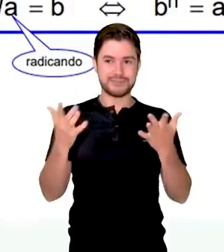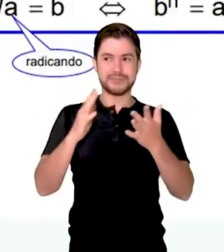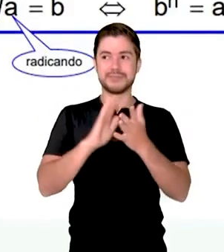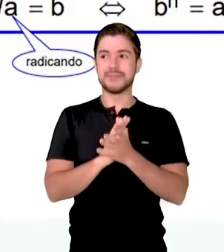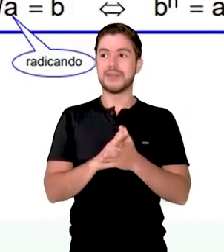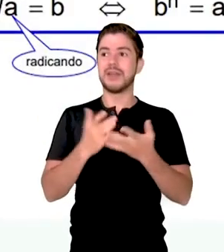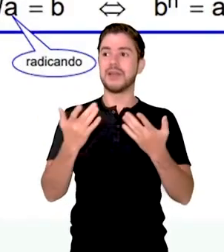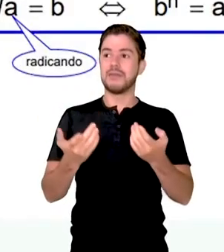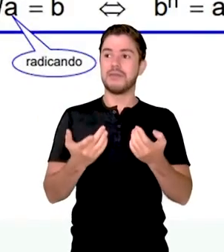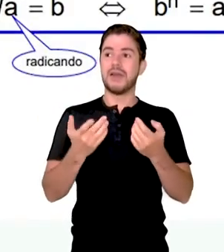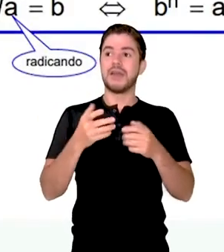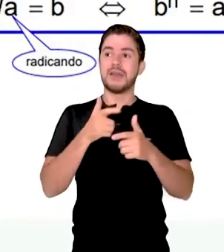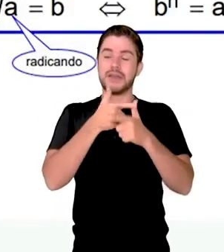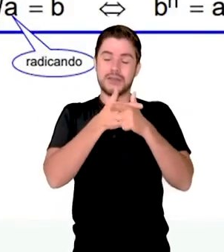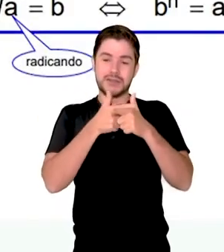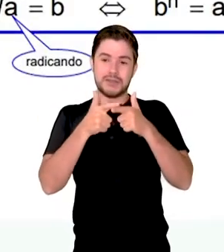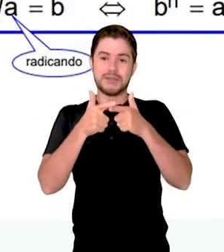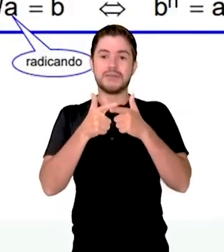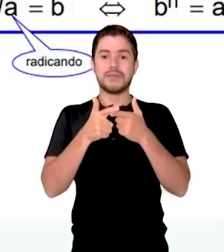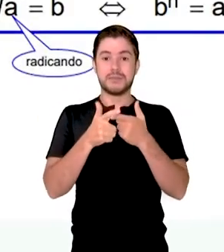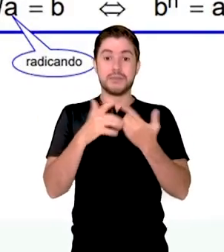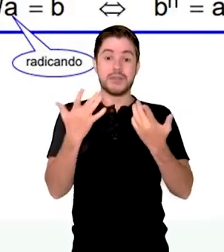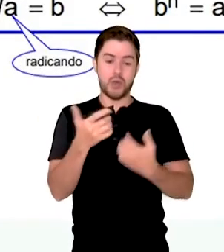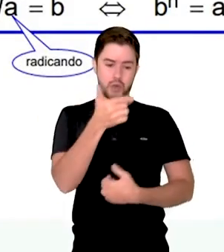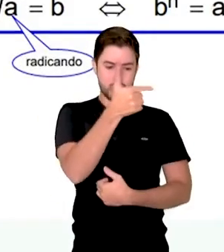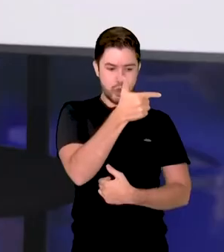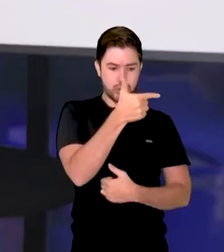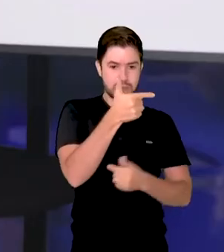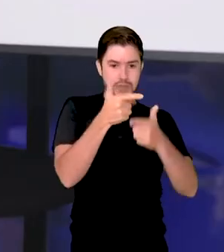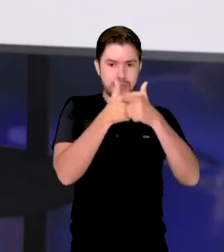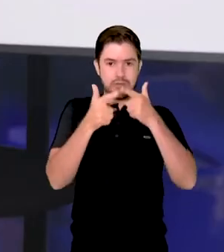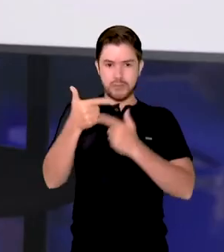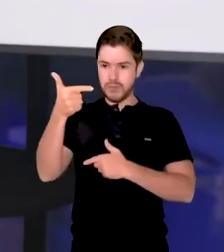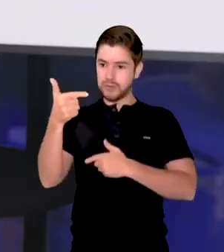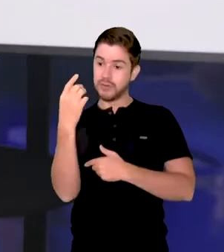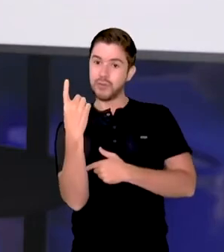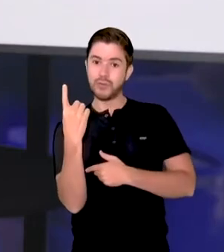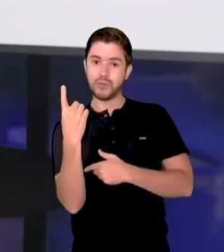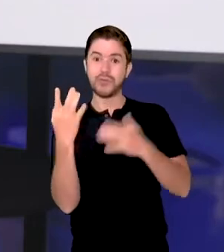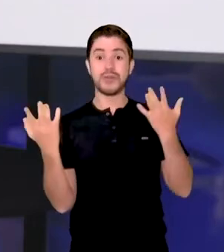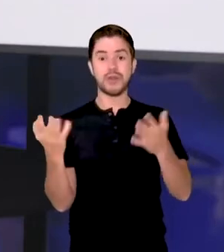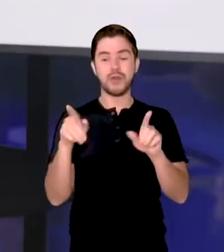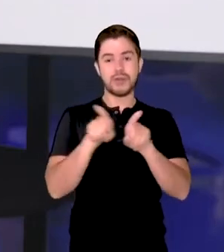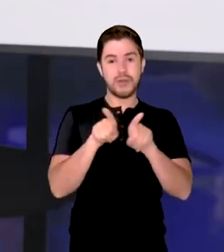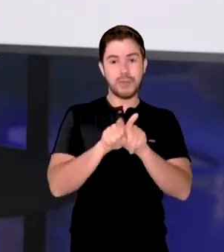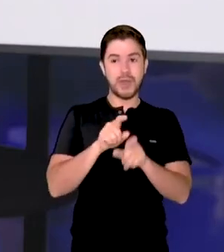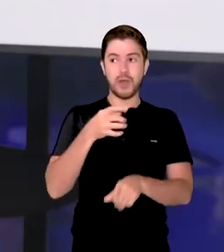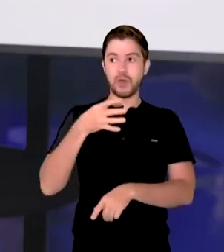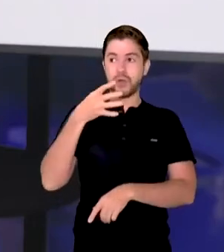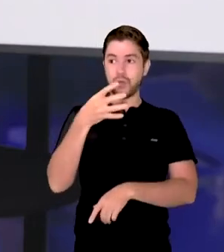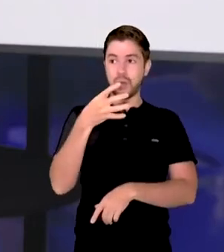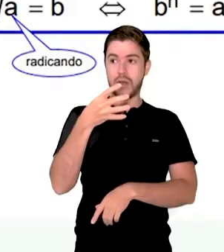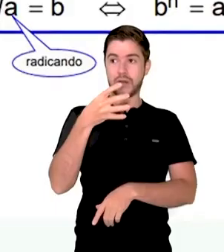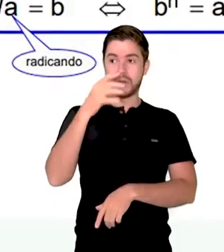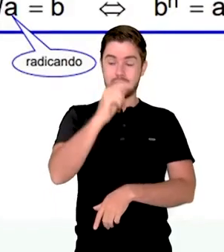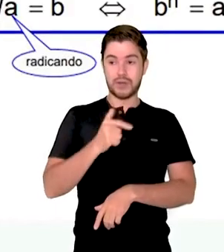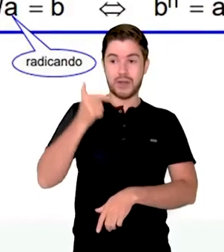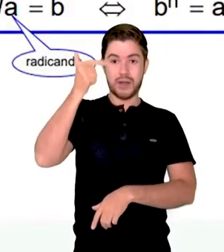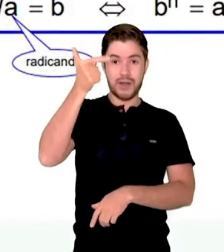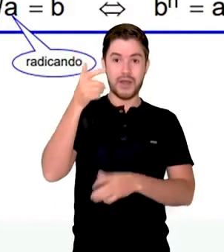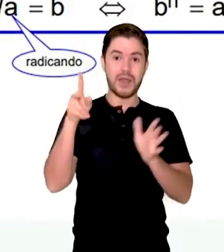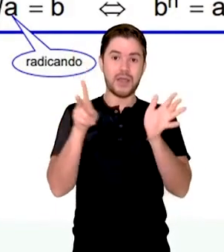então dividiu os dois ali e 2 dividido por 2 da Lu tudo bem e quatro elevado à primeira potência da como resultado